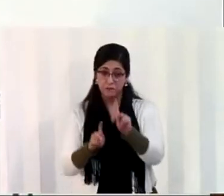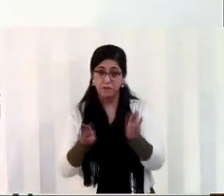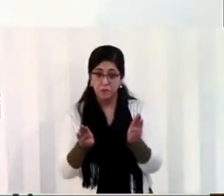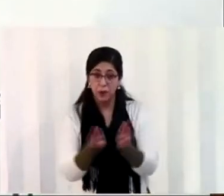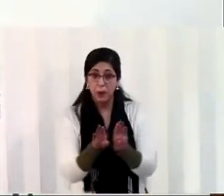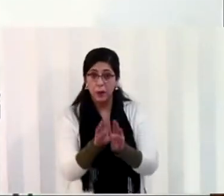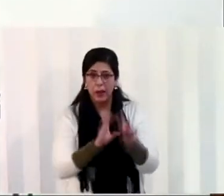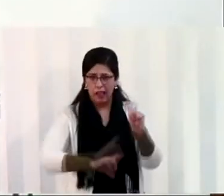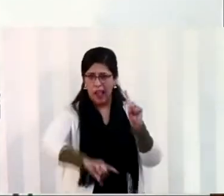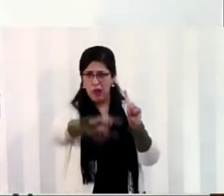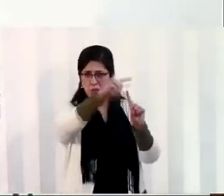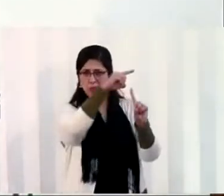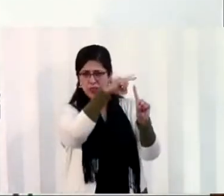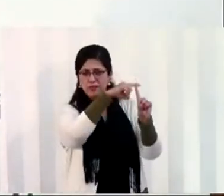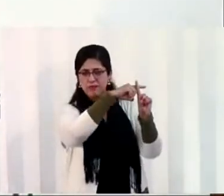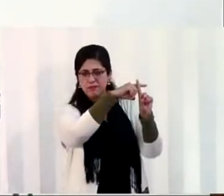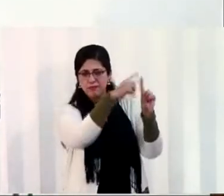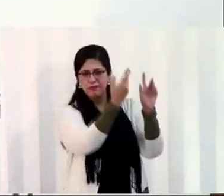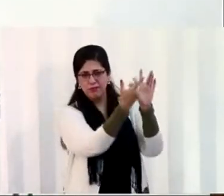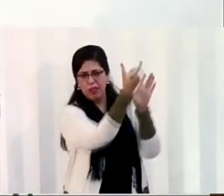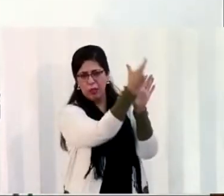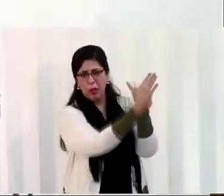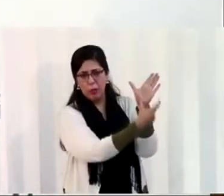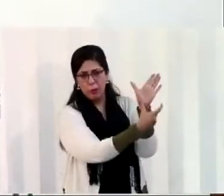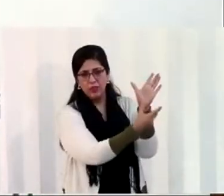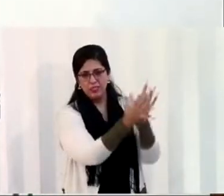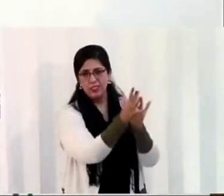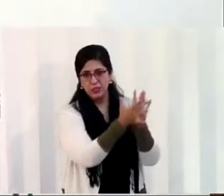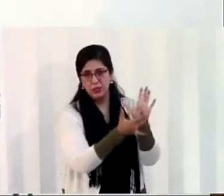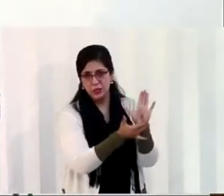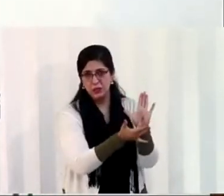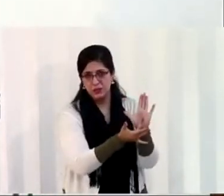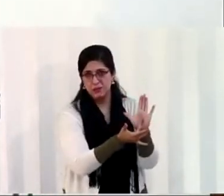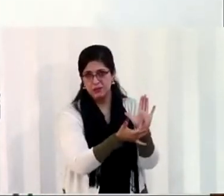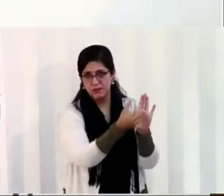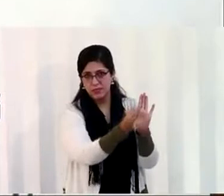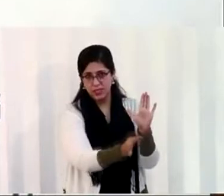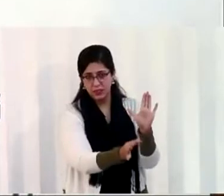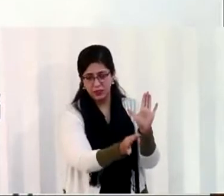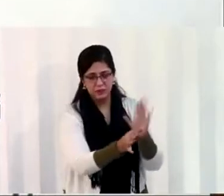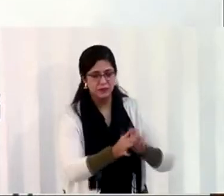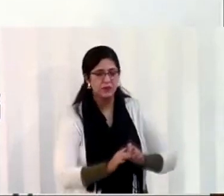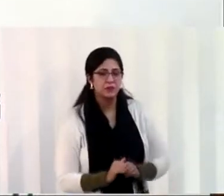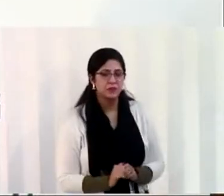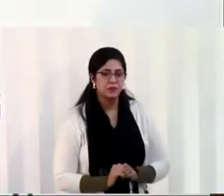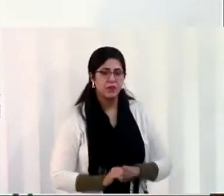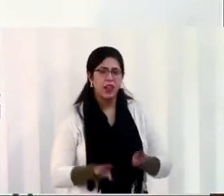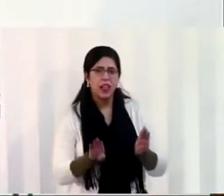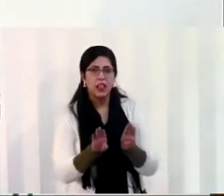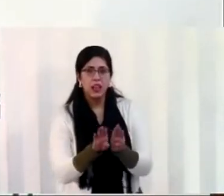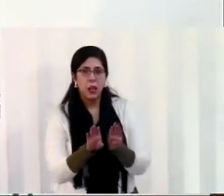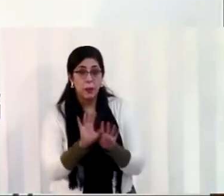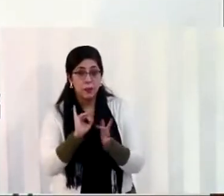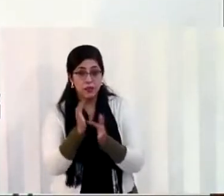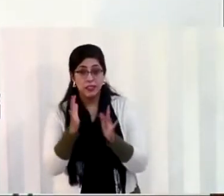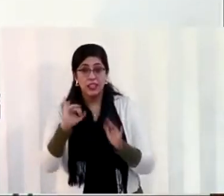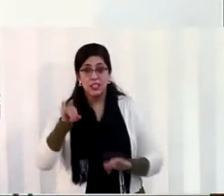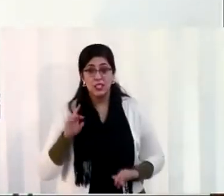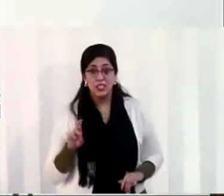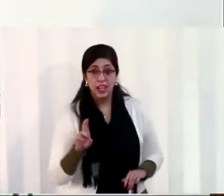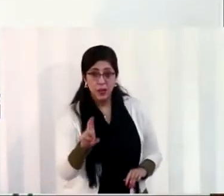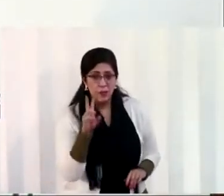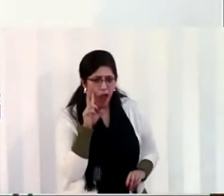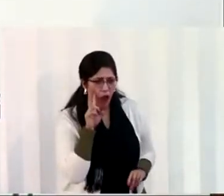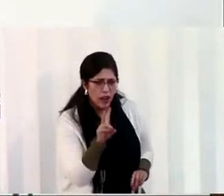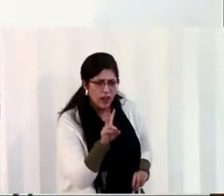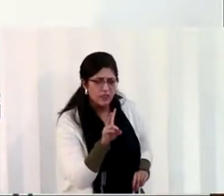cruz de Cristo, que nós sabemos, Jesus Cristo, o único mediador entre Deus e os homens. Jeremias está olhando para isso. Eu gostaria